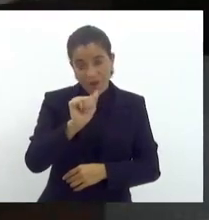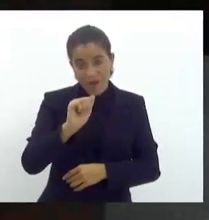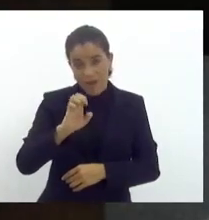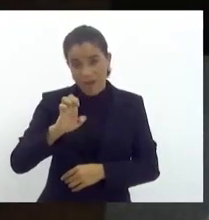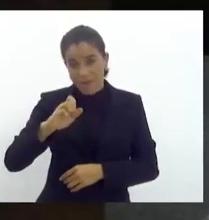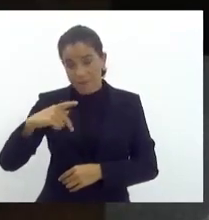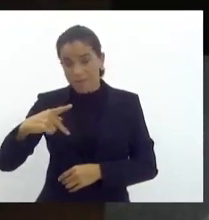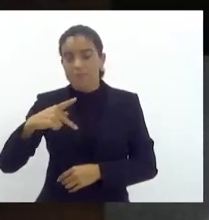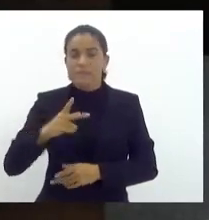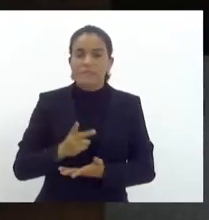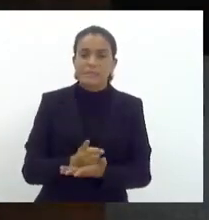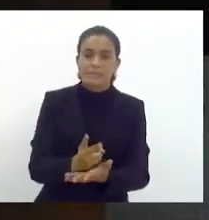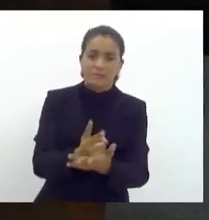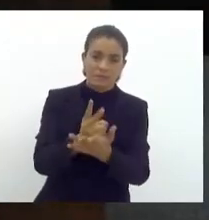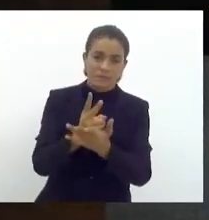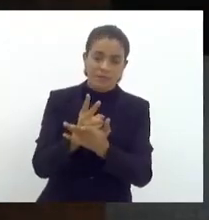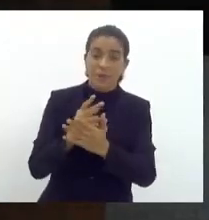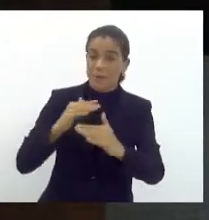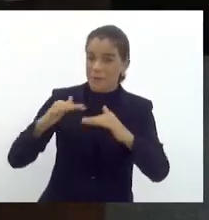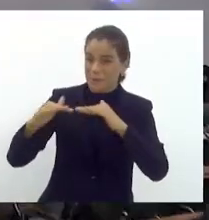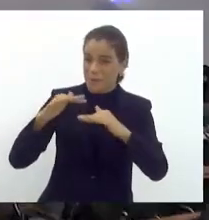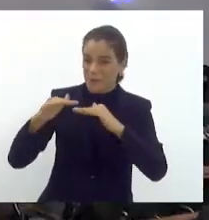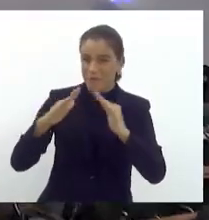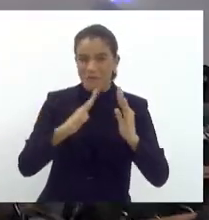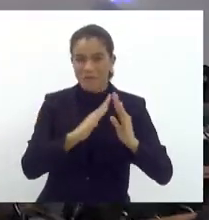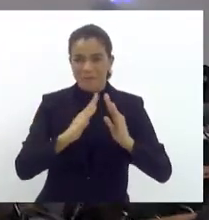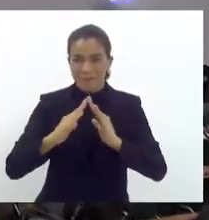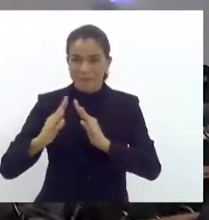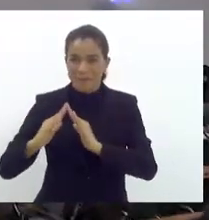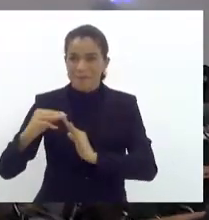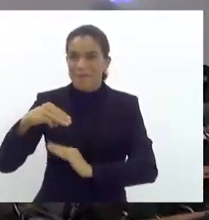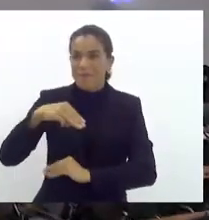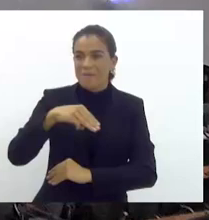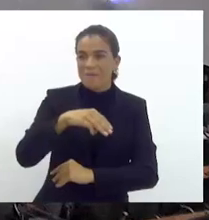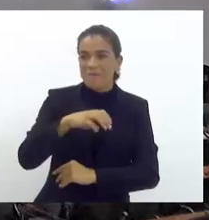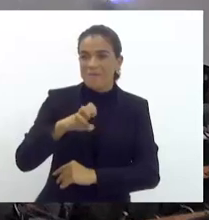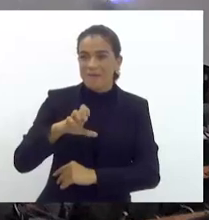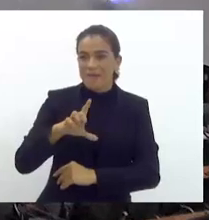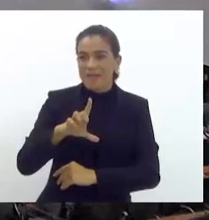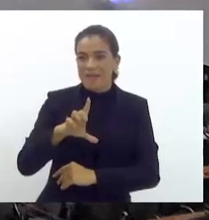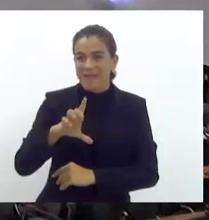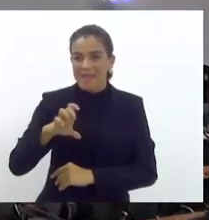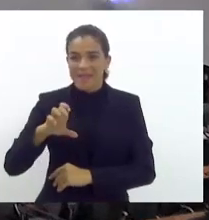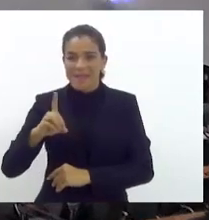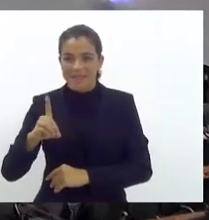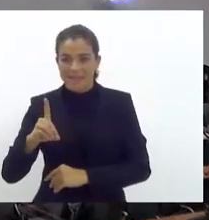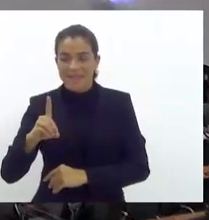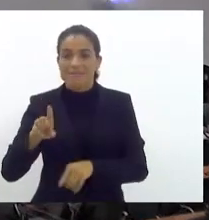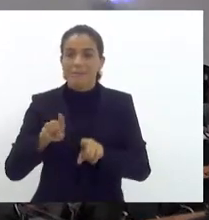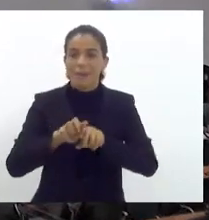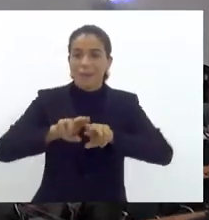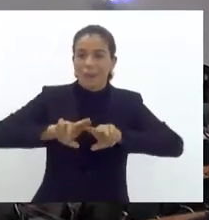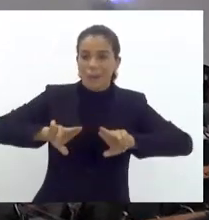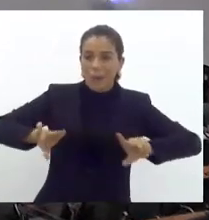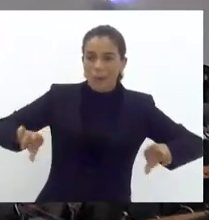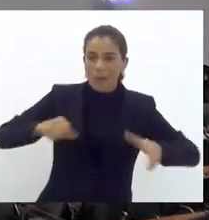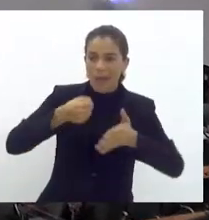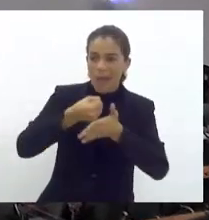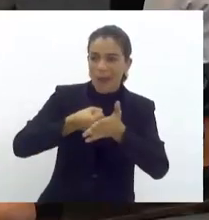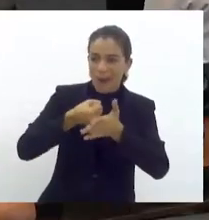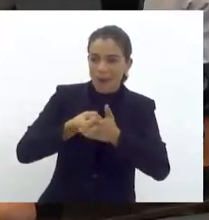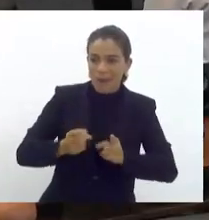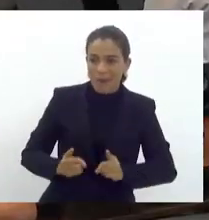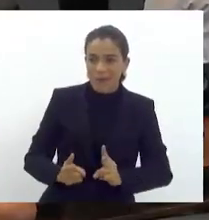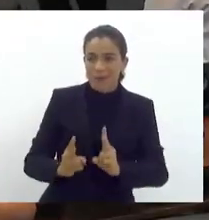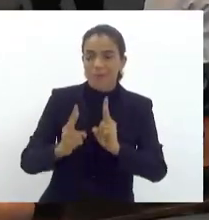se mantém então para os movimentos aqui de moradia menelemia MLB tantos outros a luta continua